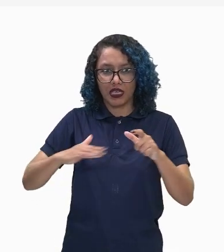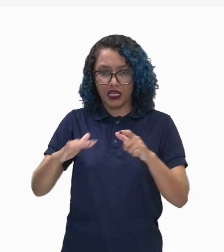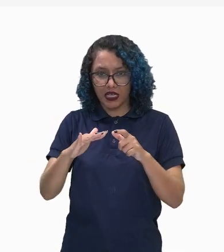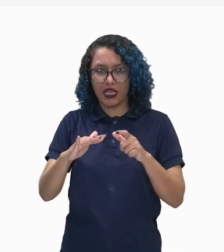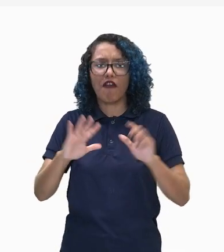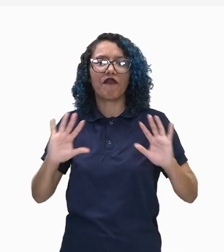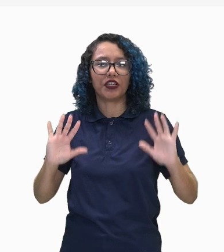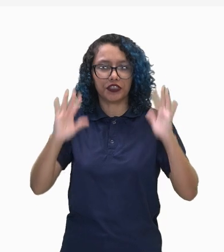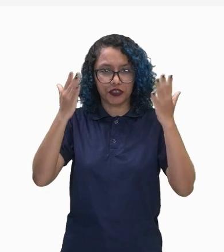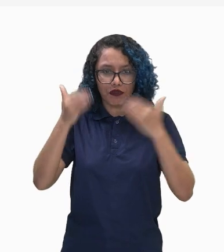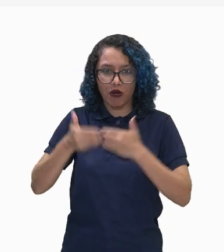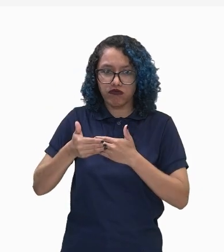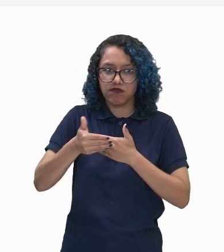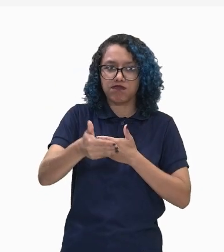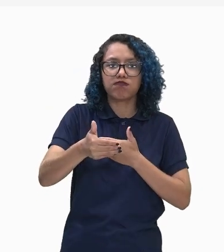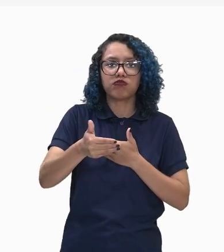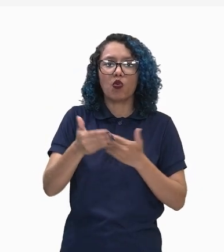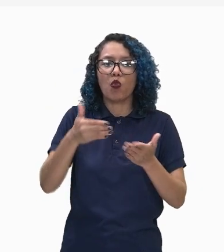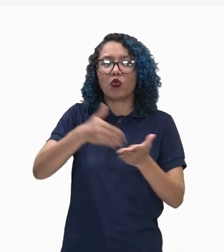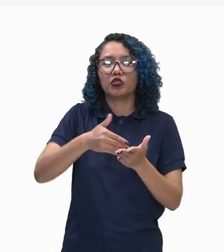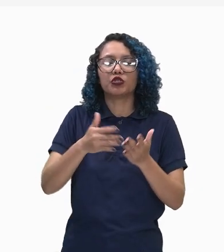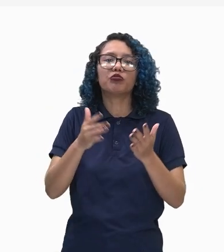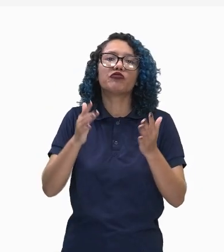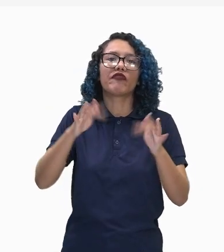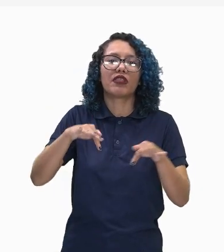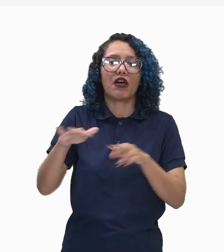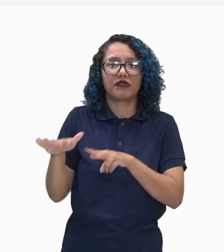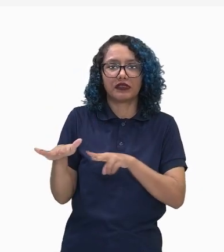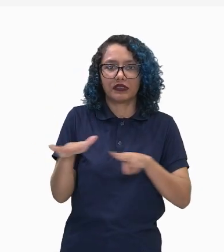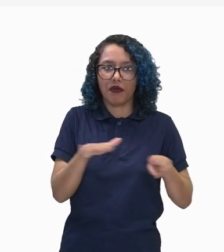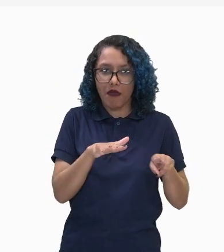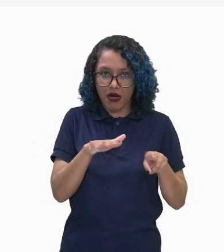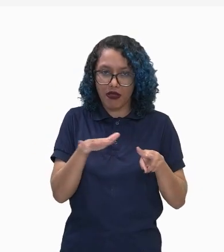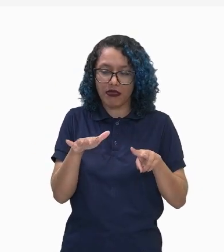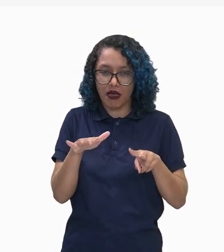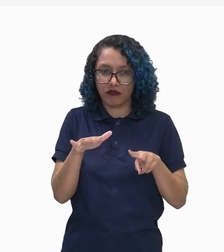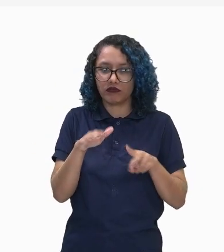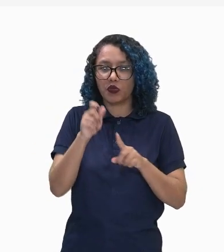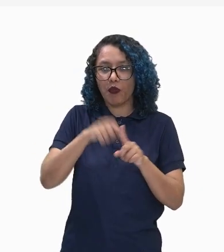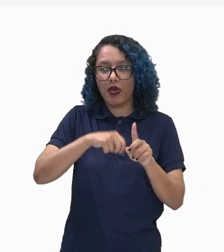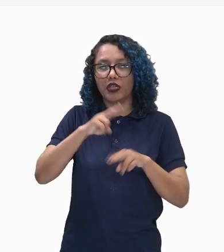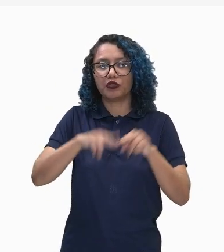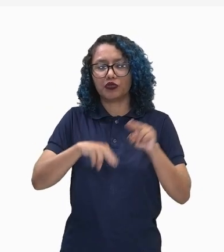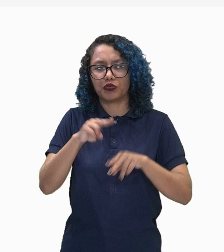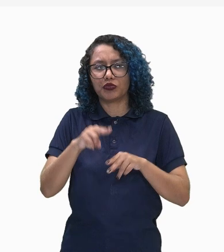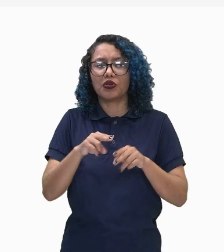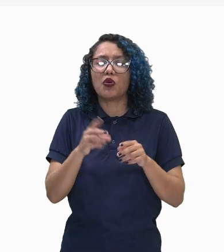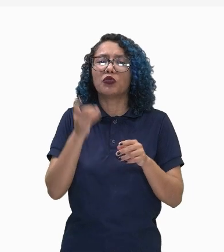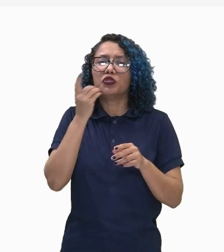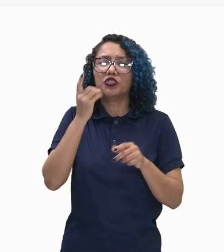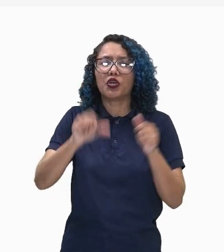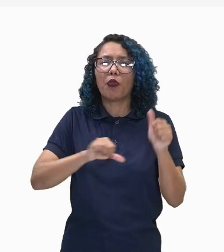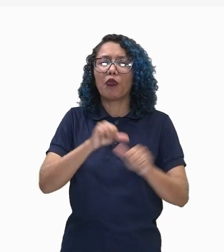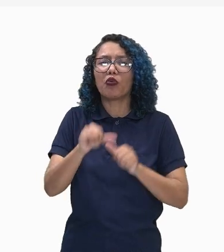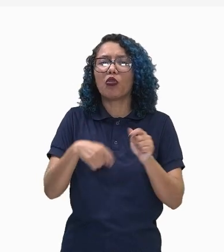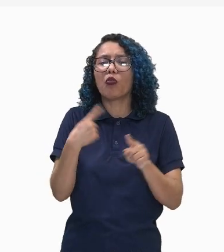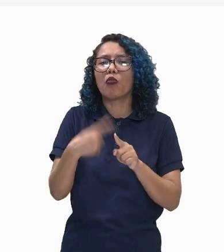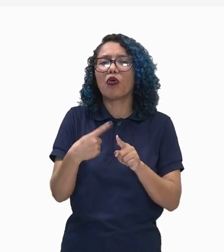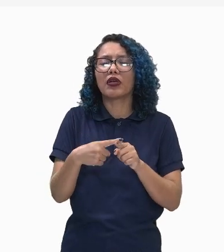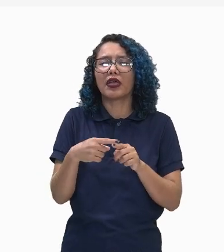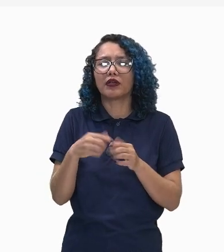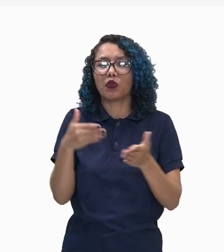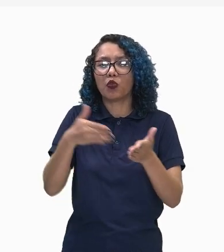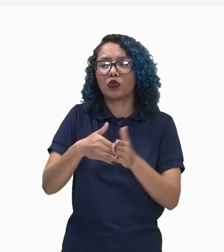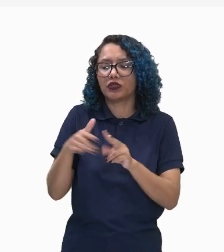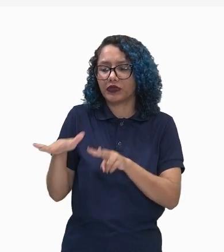de semana de junho. Foi mudado justamente essa data do última semana,